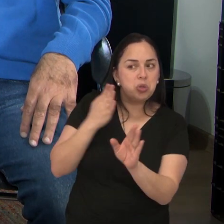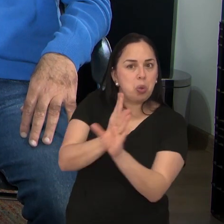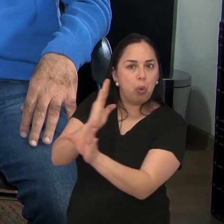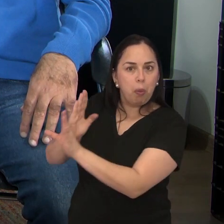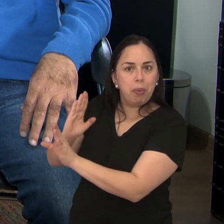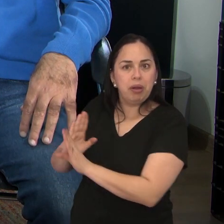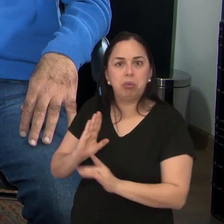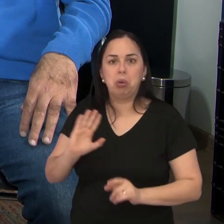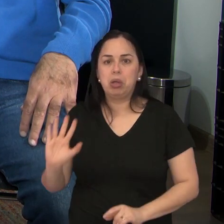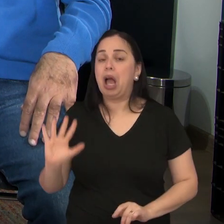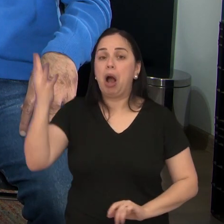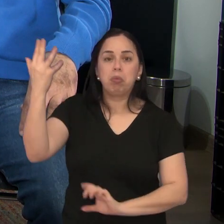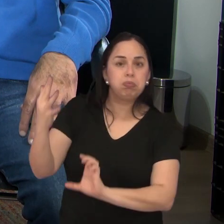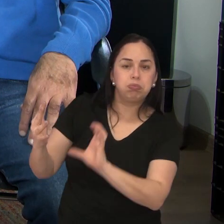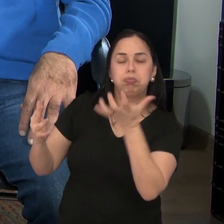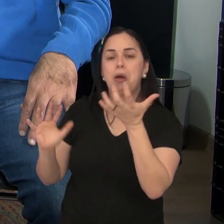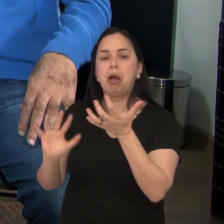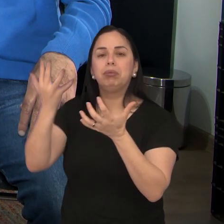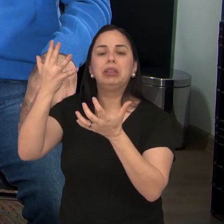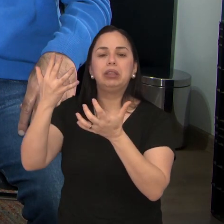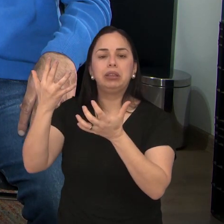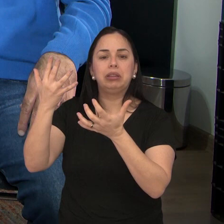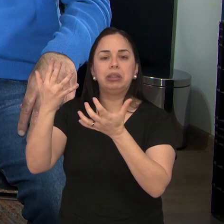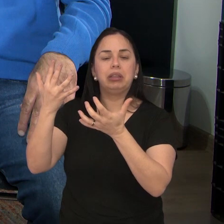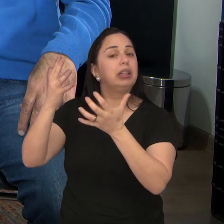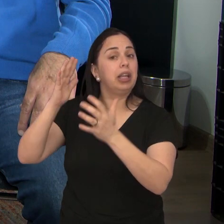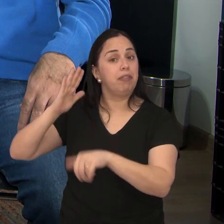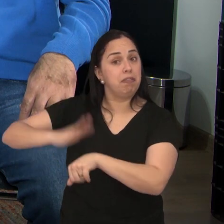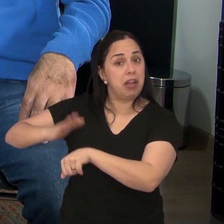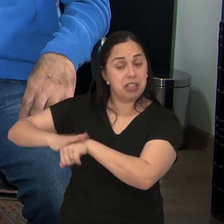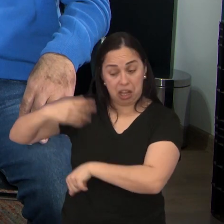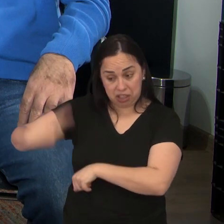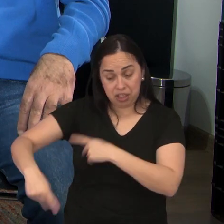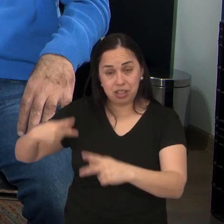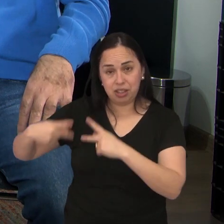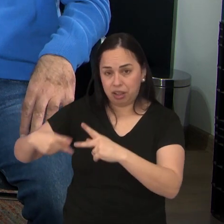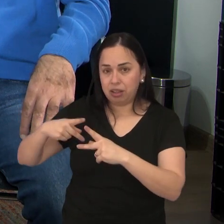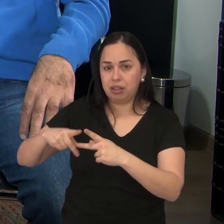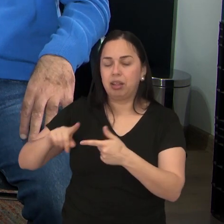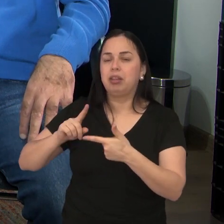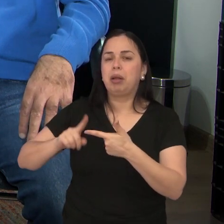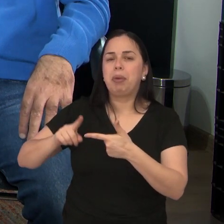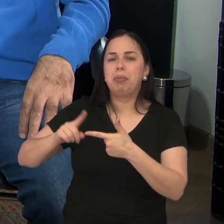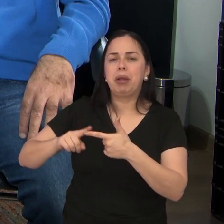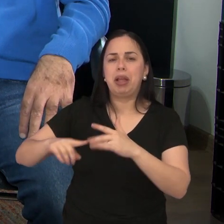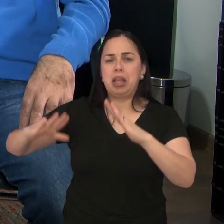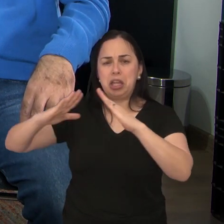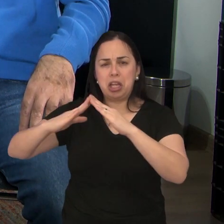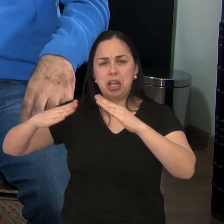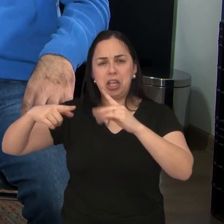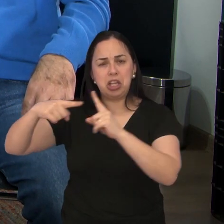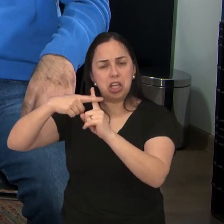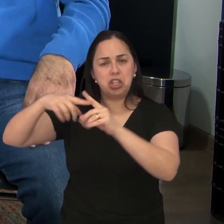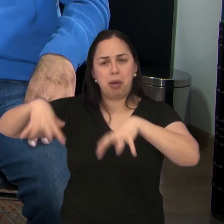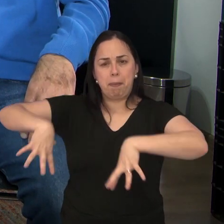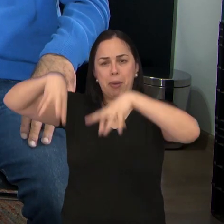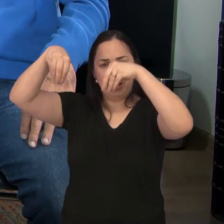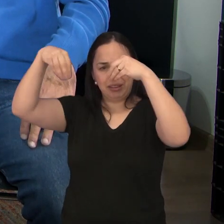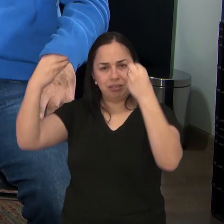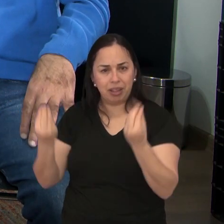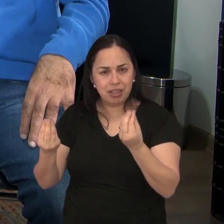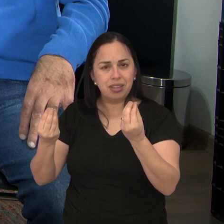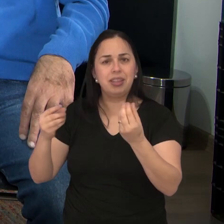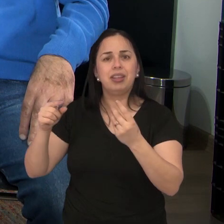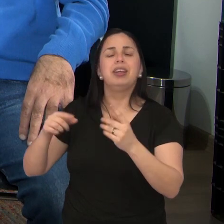vários acontecimentos que foram realizados aqui na cidade, inclusive restauração da Igreja Matriz, São